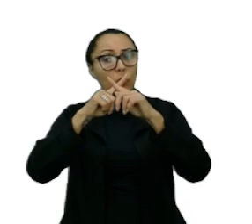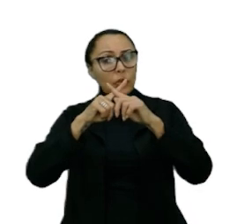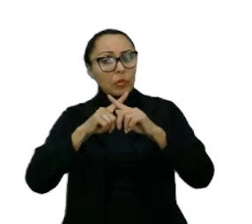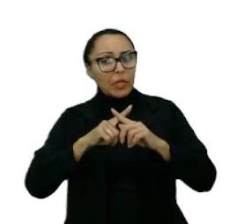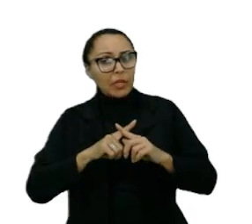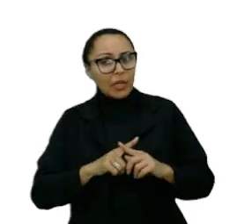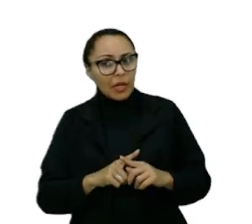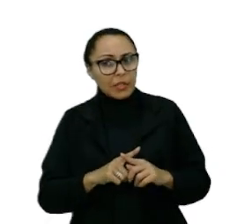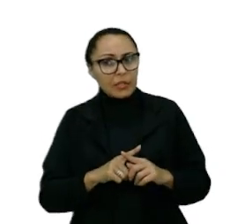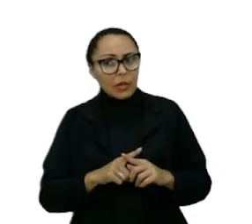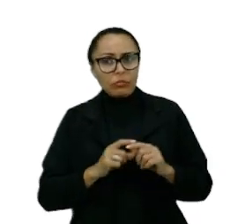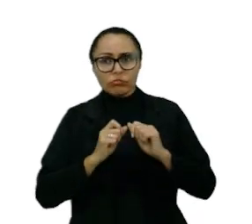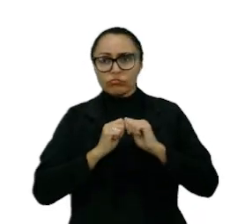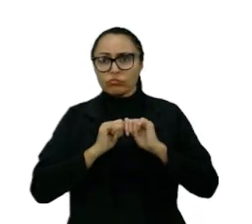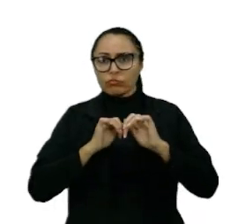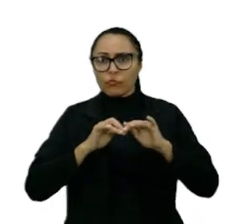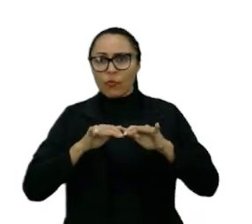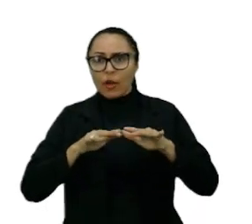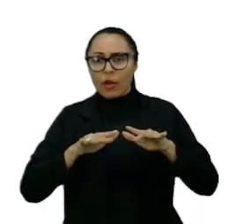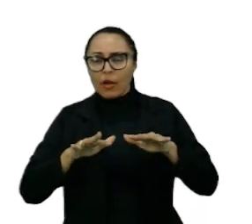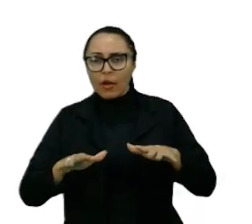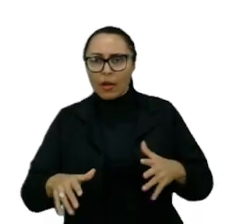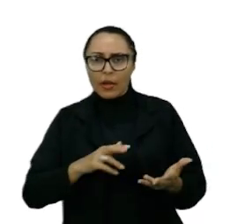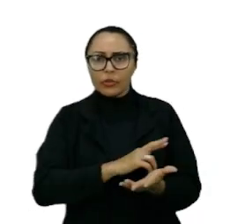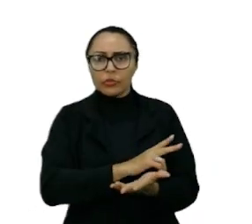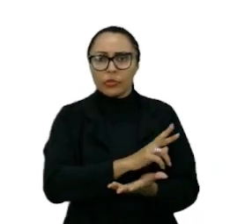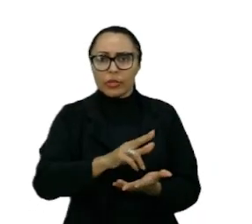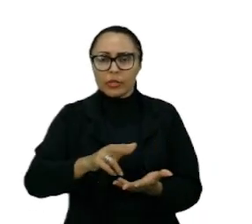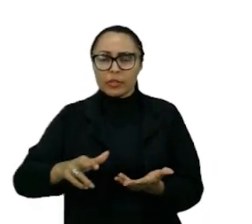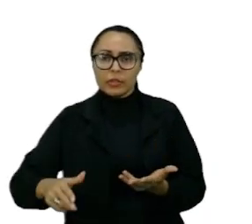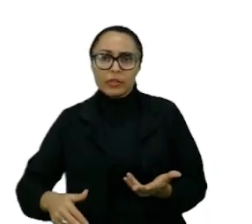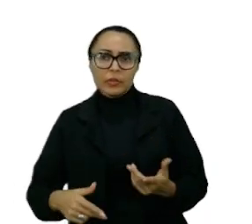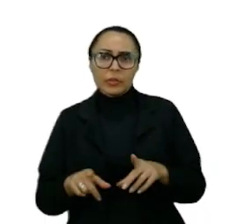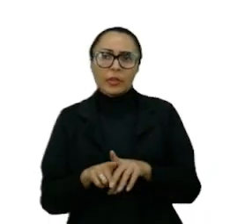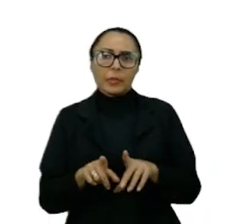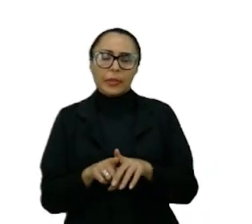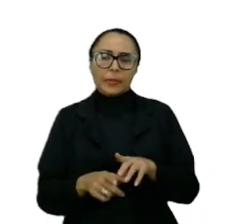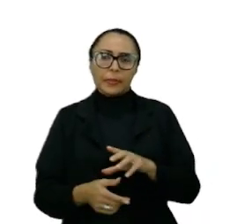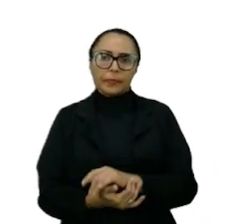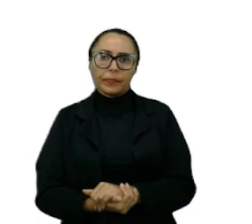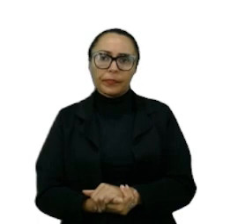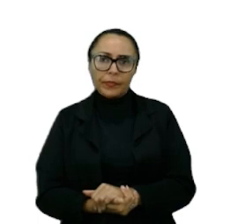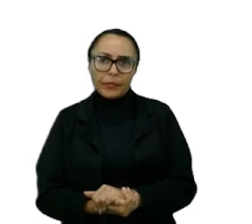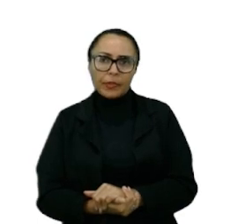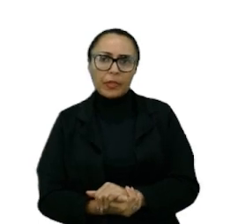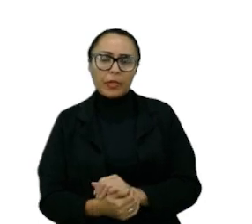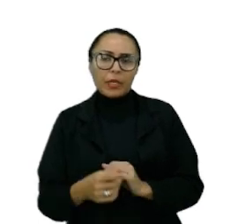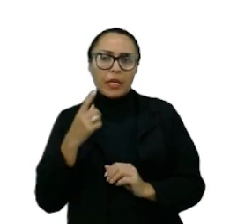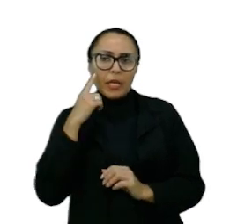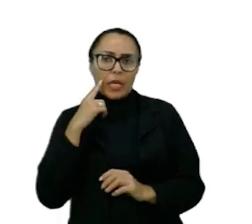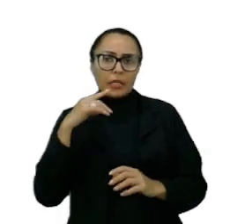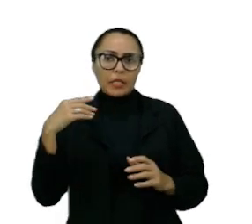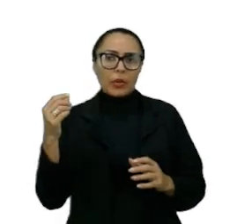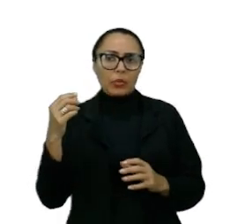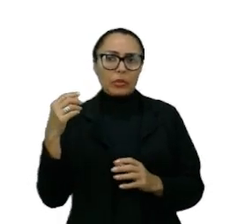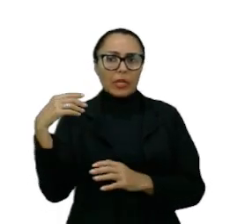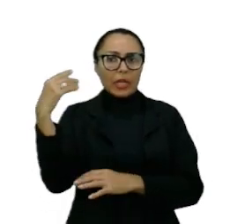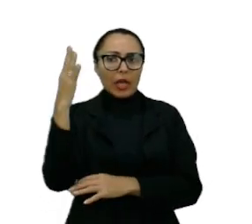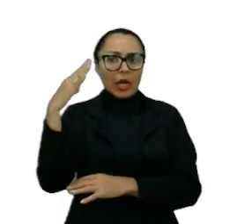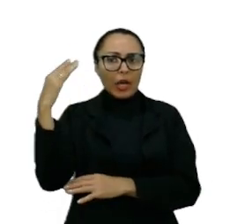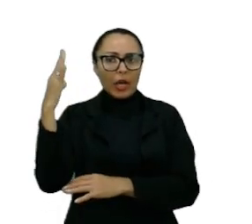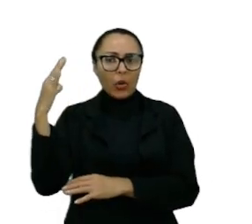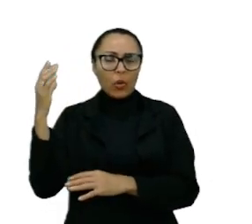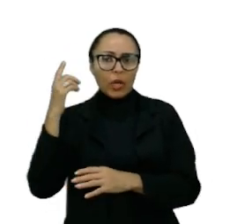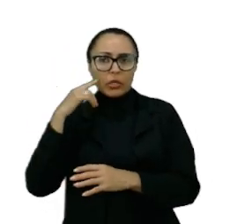que pode ser um vírus, um fungos, tá? Microalgas, tá certo? E o